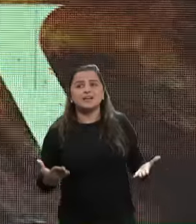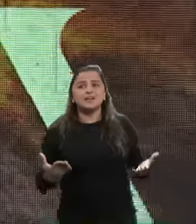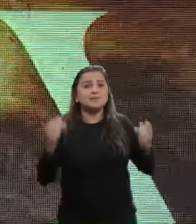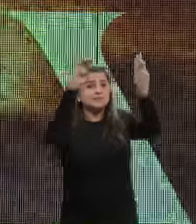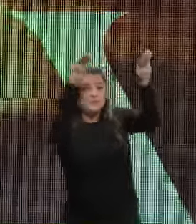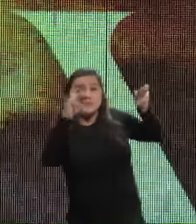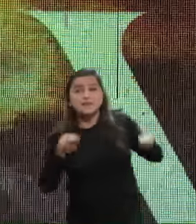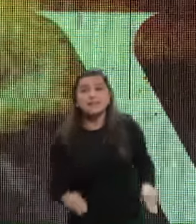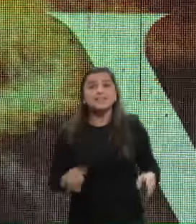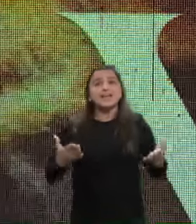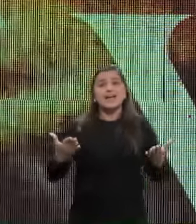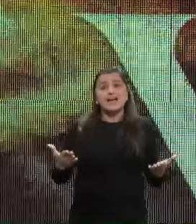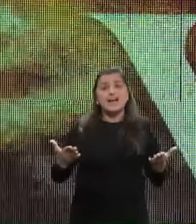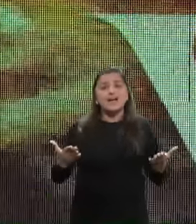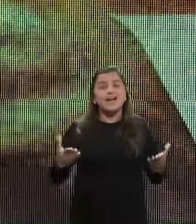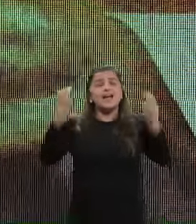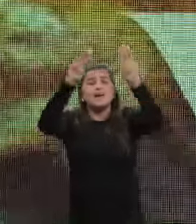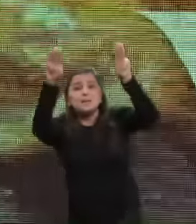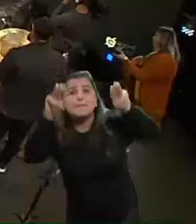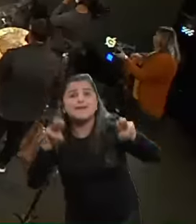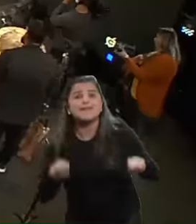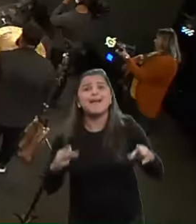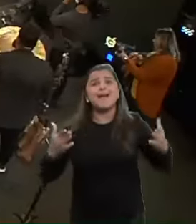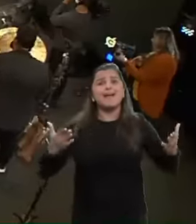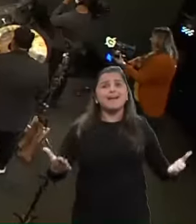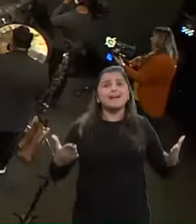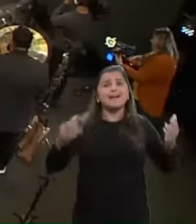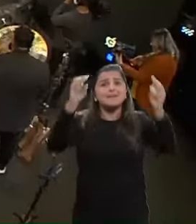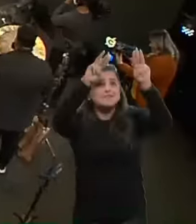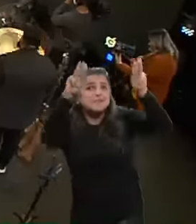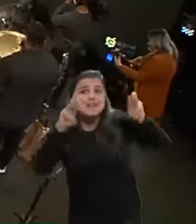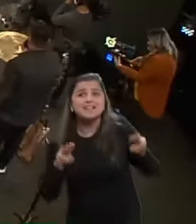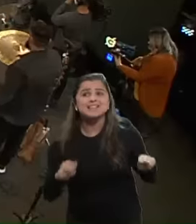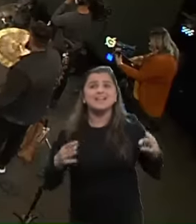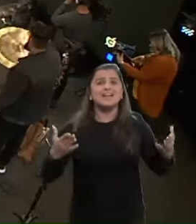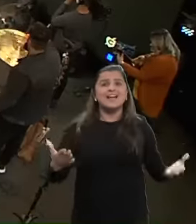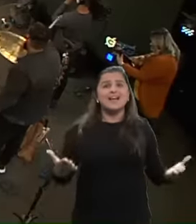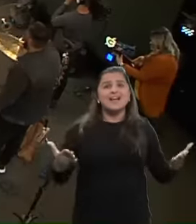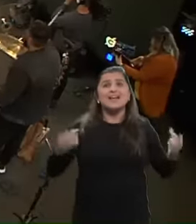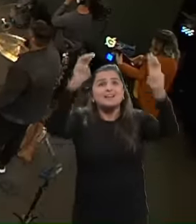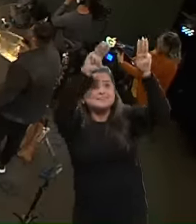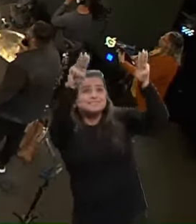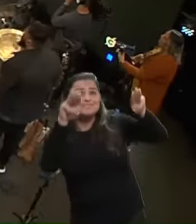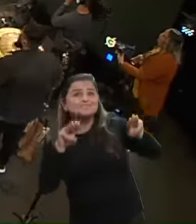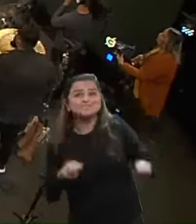Maná, maná, maná, maná, maná, maná.